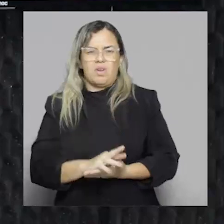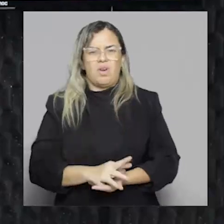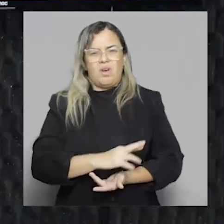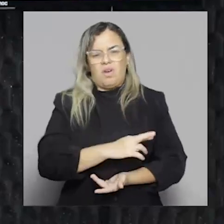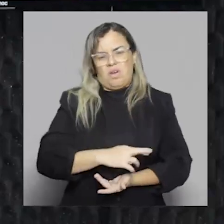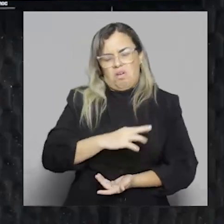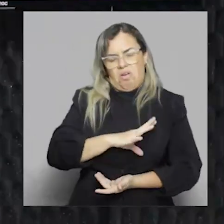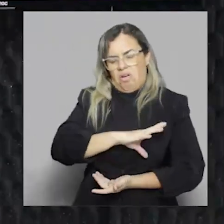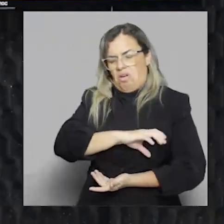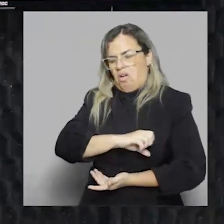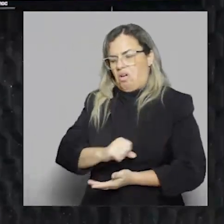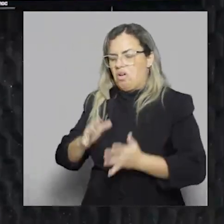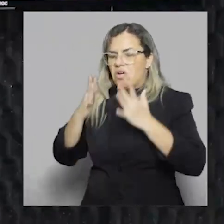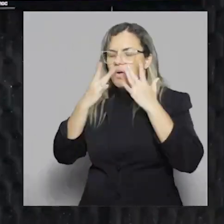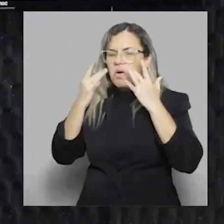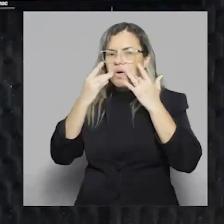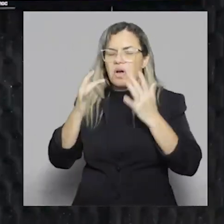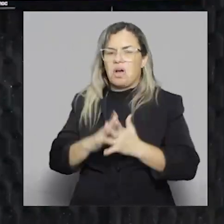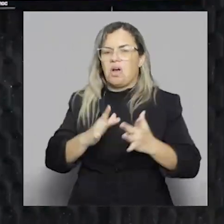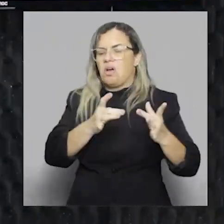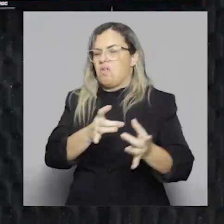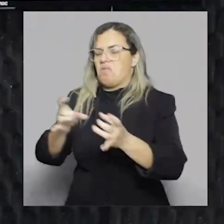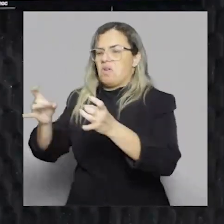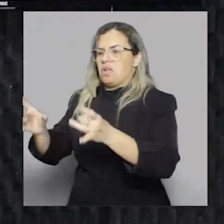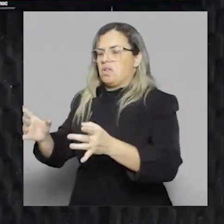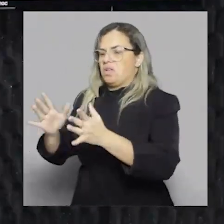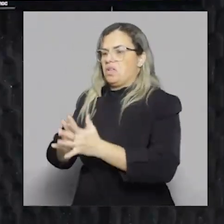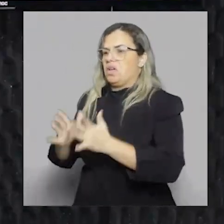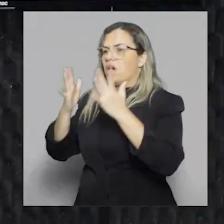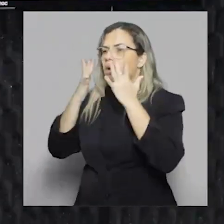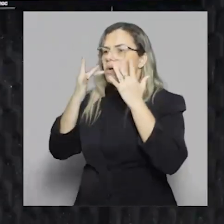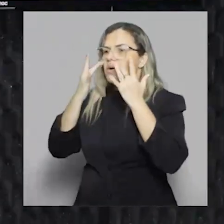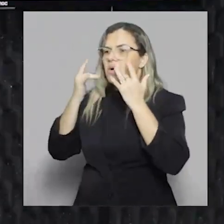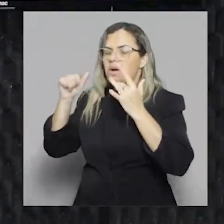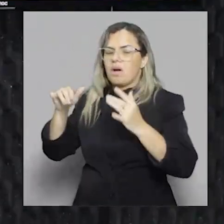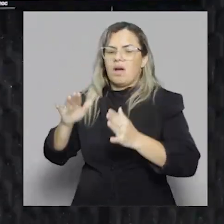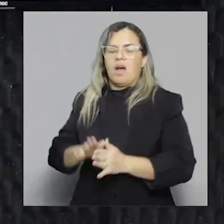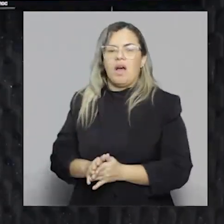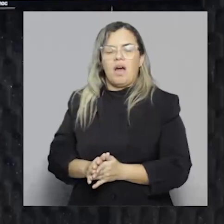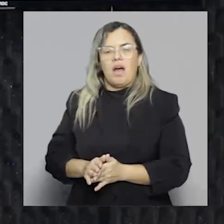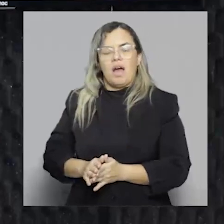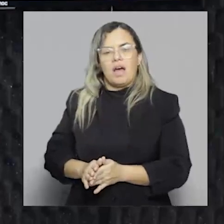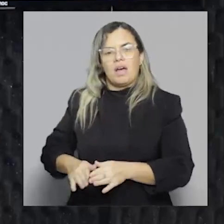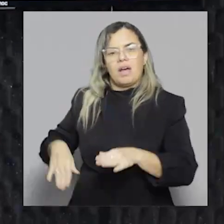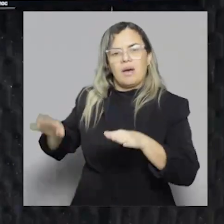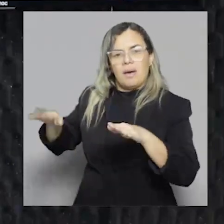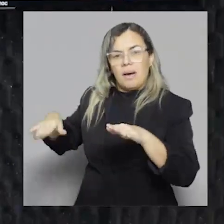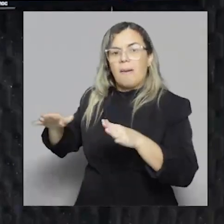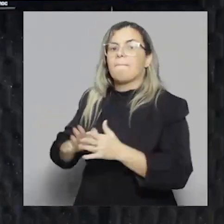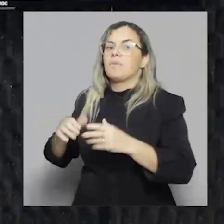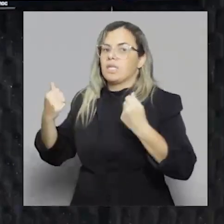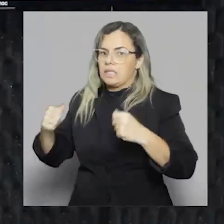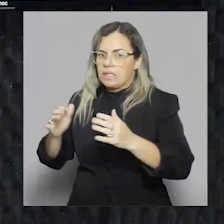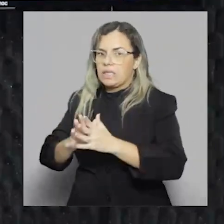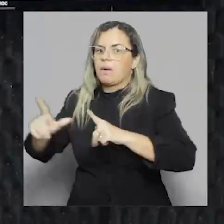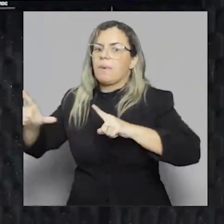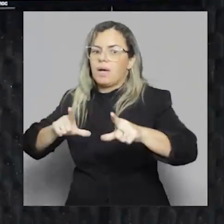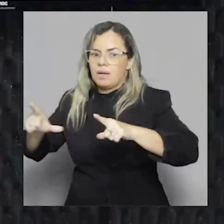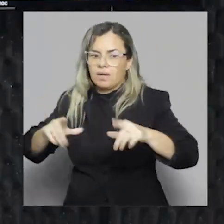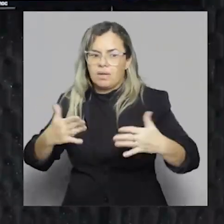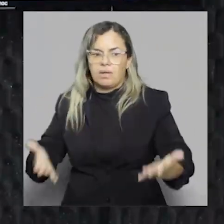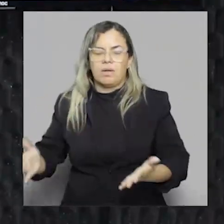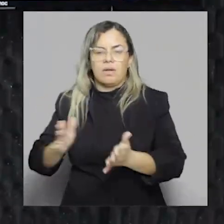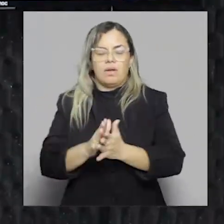artista. Né? Se nada der certo, eu vou vender arte na praia. Até para vender arte na praia, eu preciso trabalhar e trabalhar muito. E aí vem o